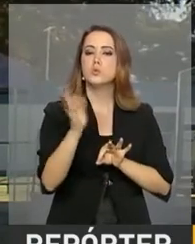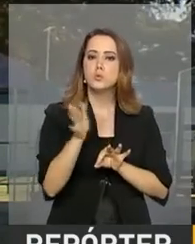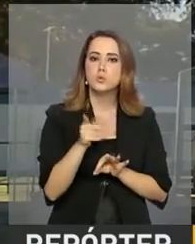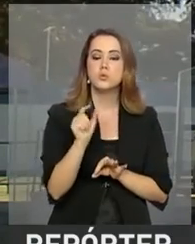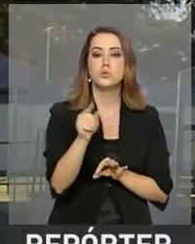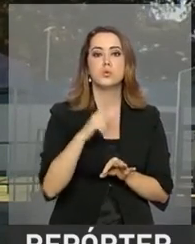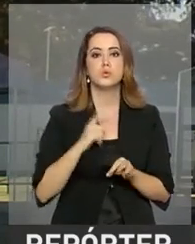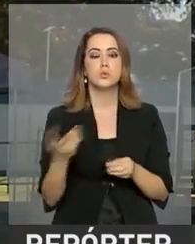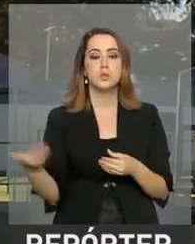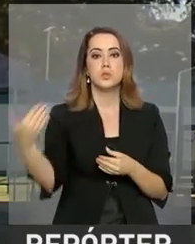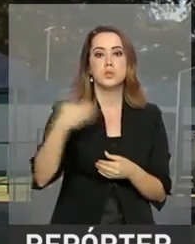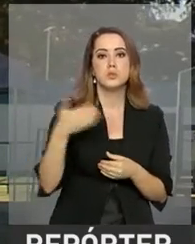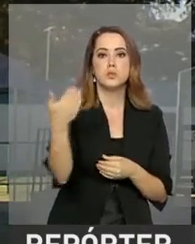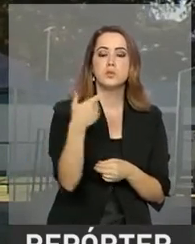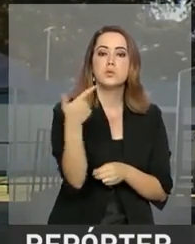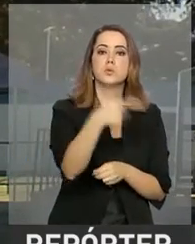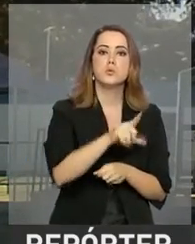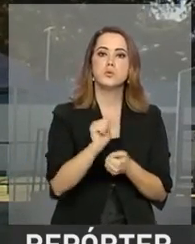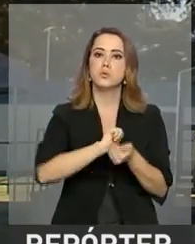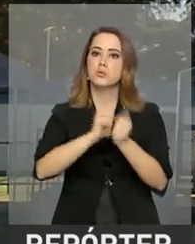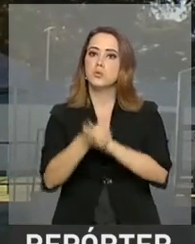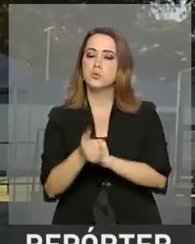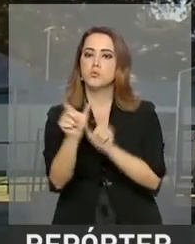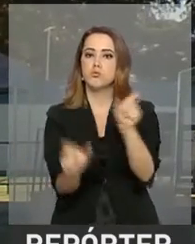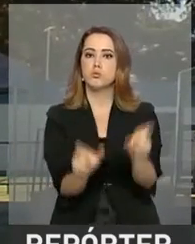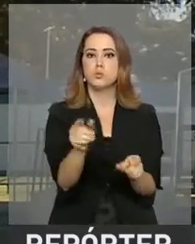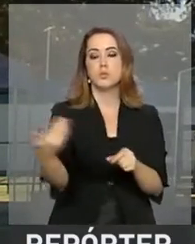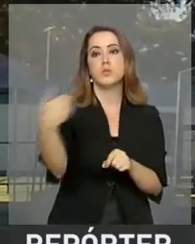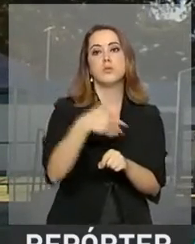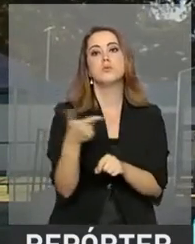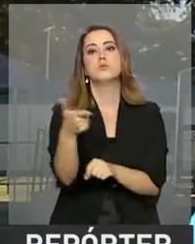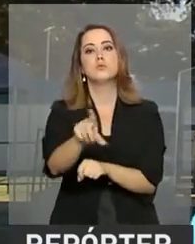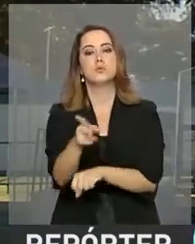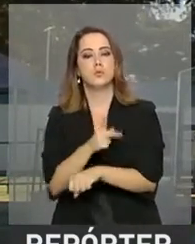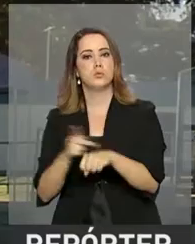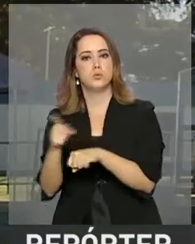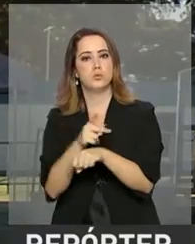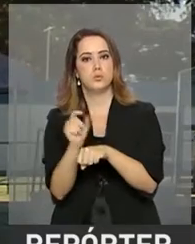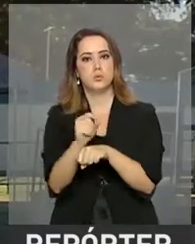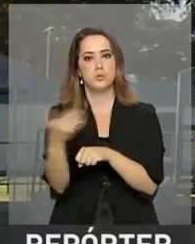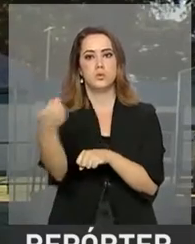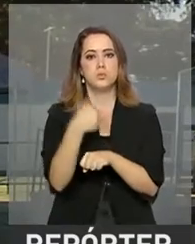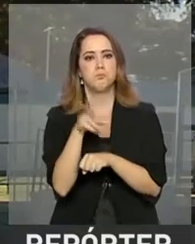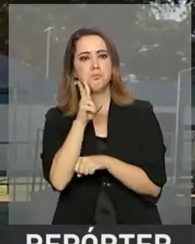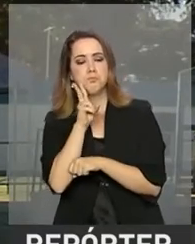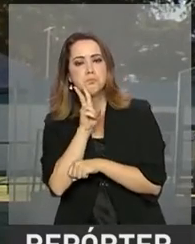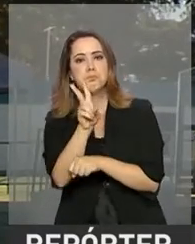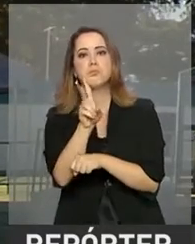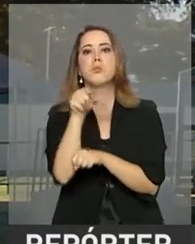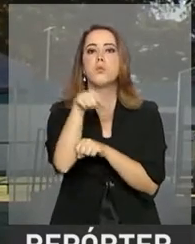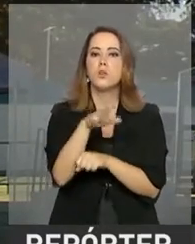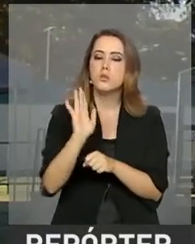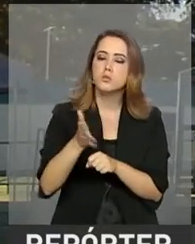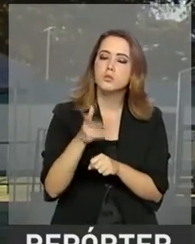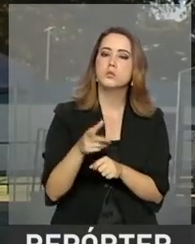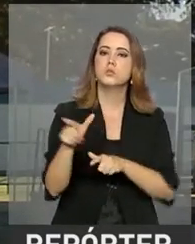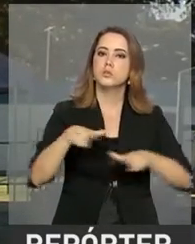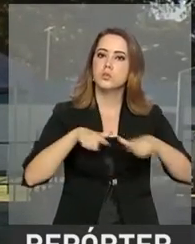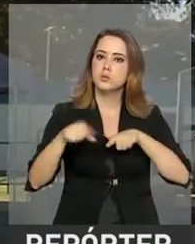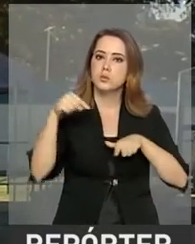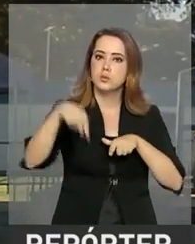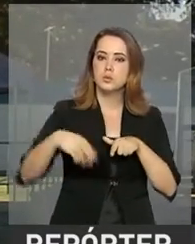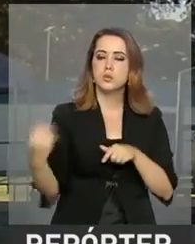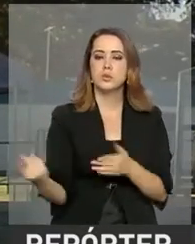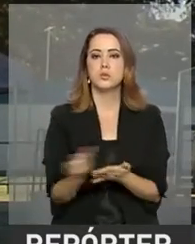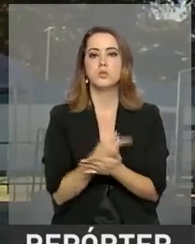esse celeiro de outros atletas que vêm de outro país, porque vem a qualidade do trabalho que vem sendo feito aqui